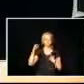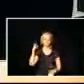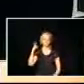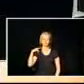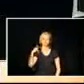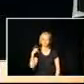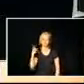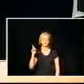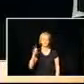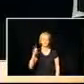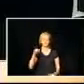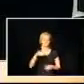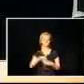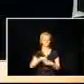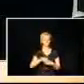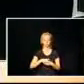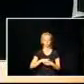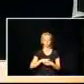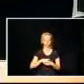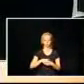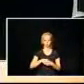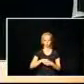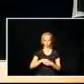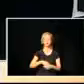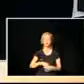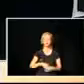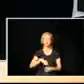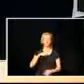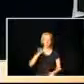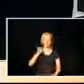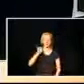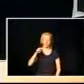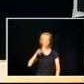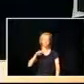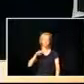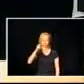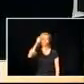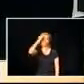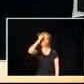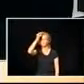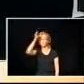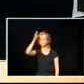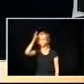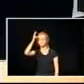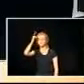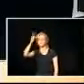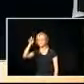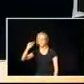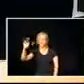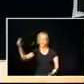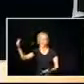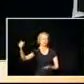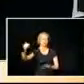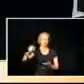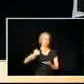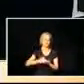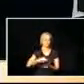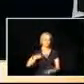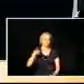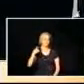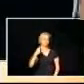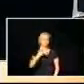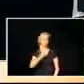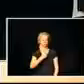para a Câmara. Então é importante, Augusto, que você fique atente a essa a situação, a sua assessoria de comunicação,